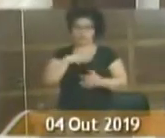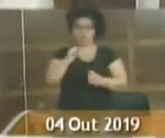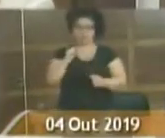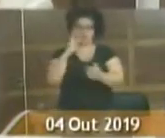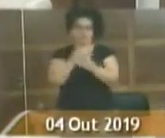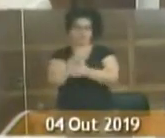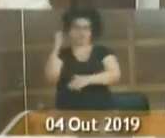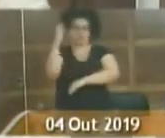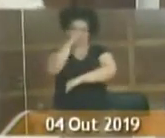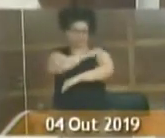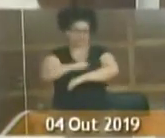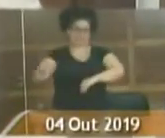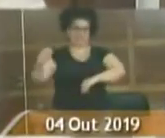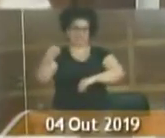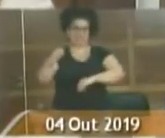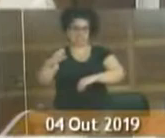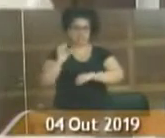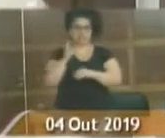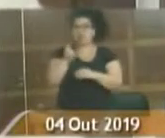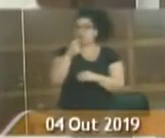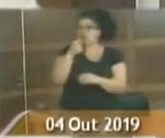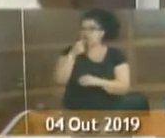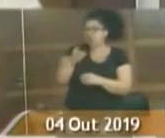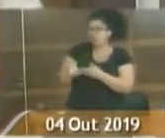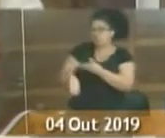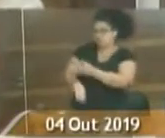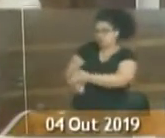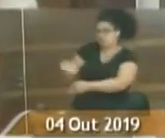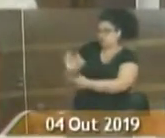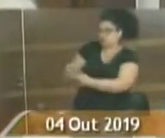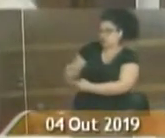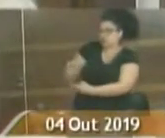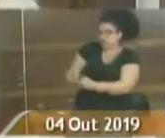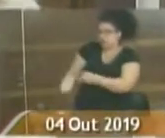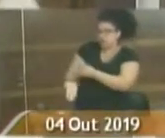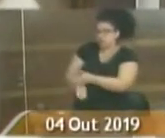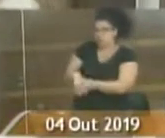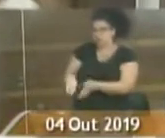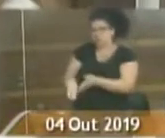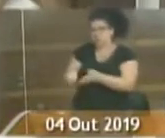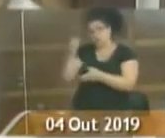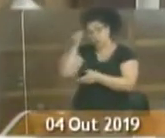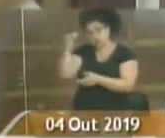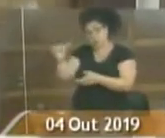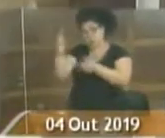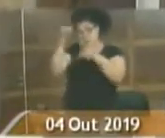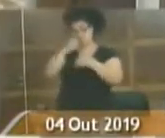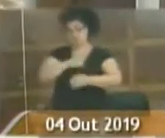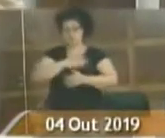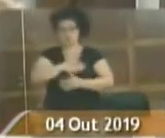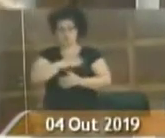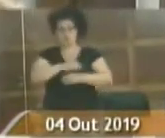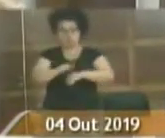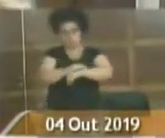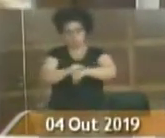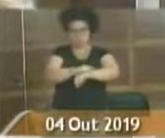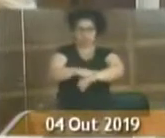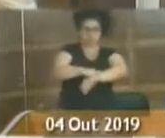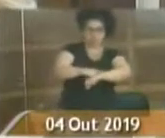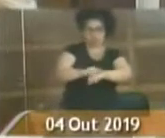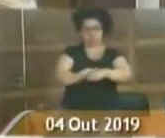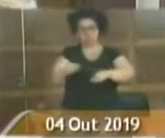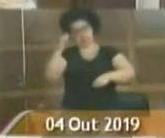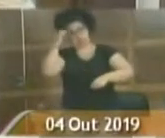Vai tratar somente com medicação. Não vai dar banho, tá? Como é que a gente vai saber que aquele animal